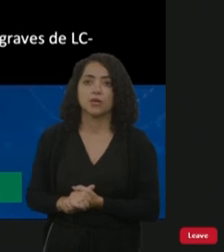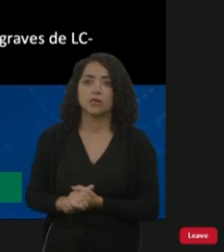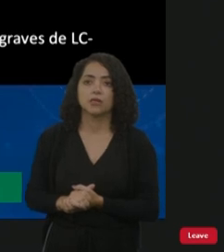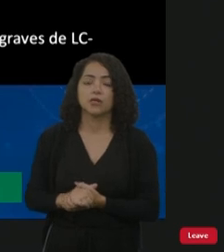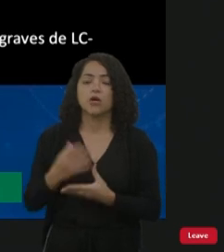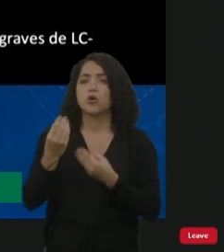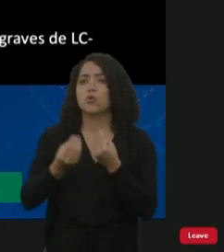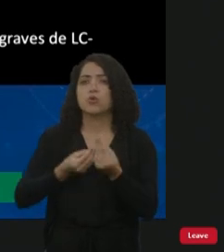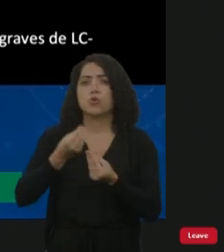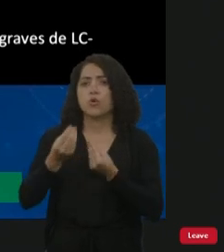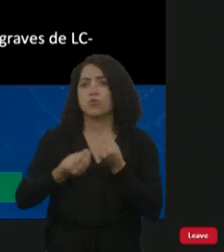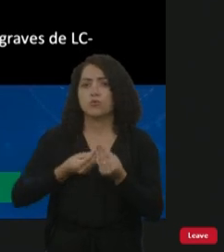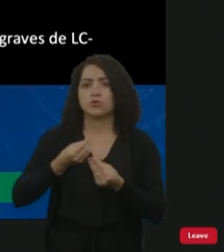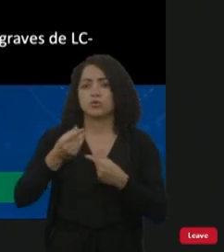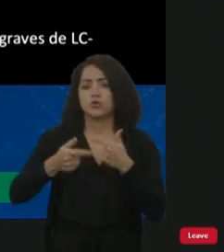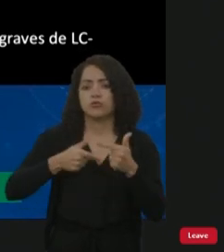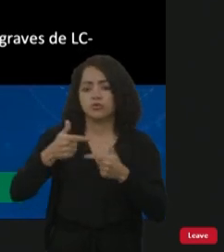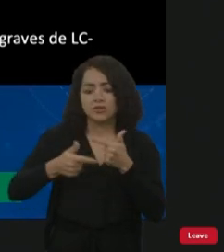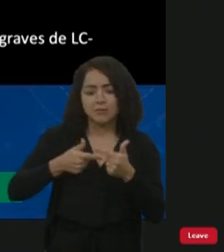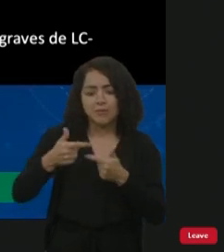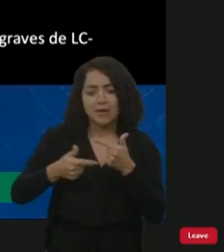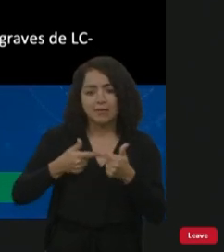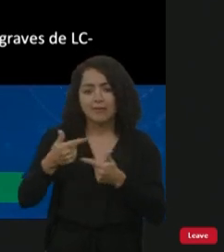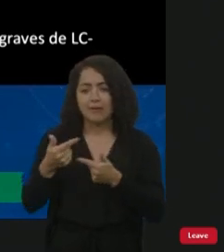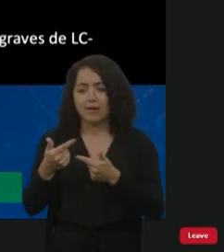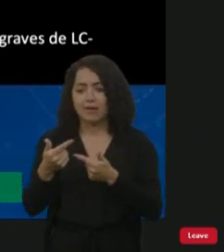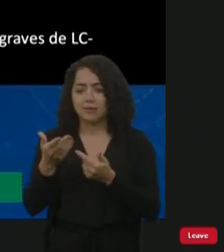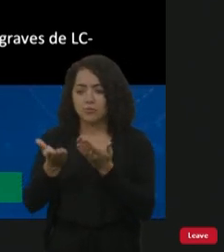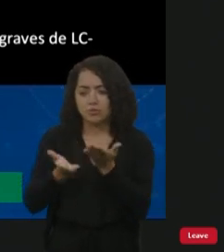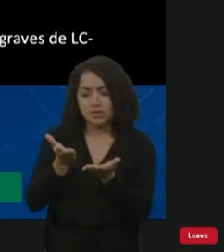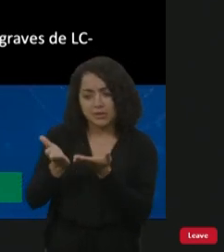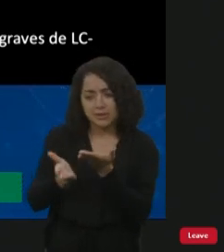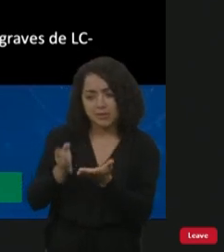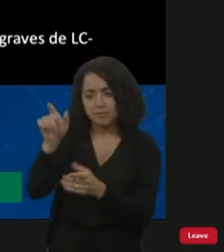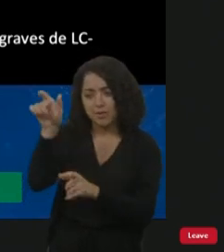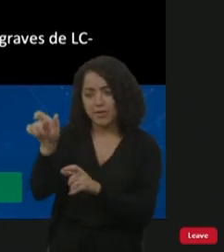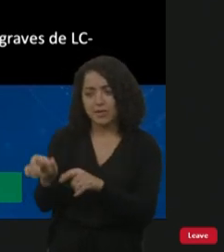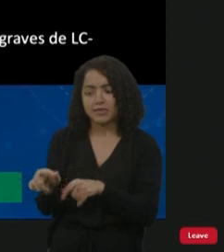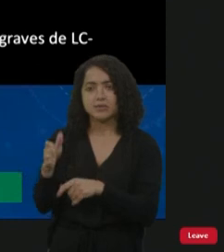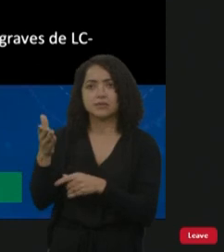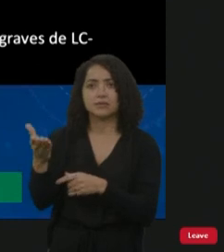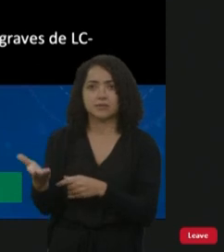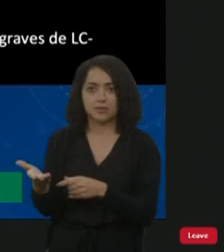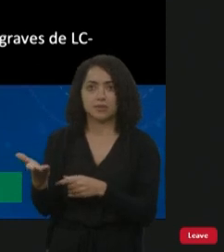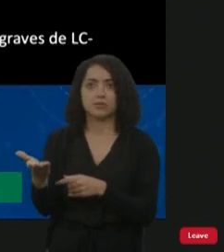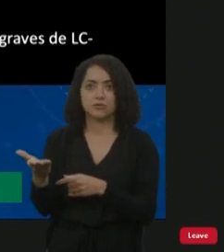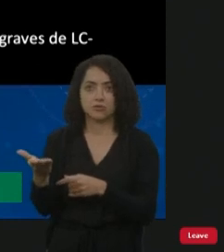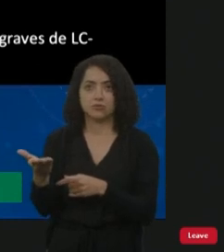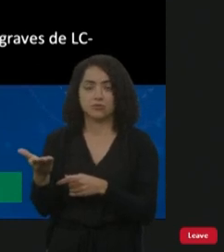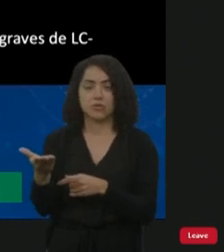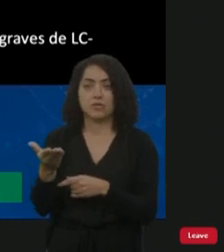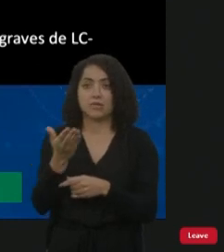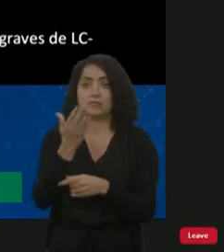que eu trabalho, como que eu manejo um paciente que não tem tolerância ao jejum?